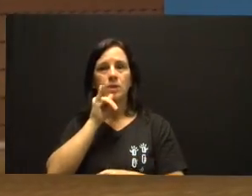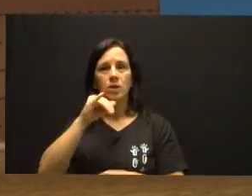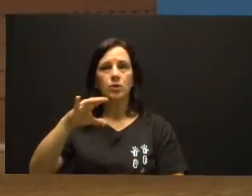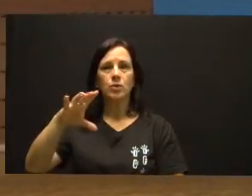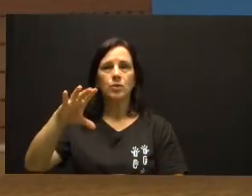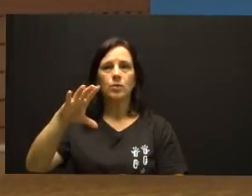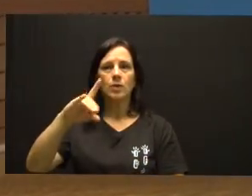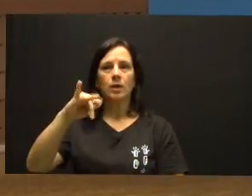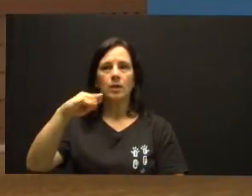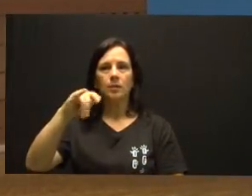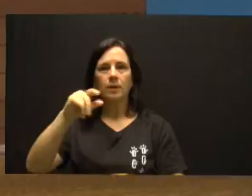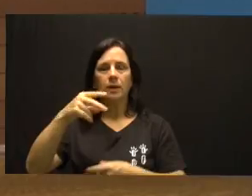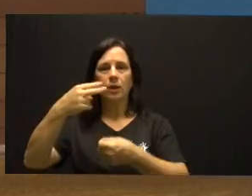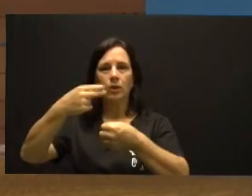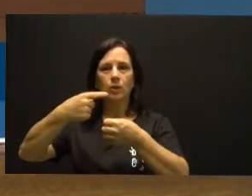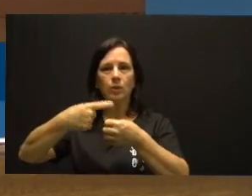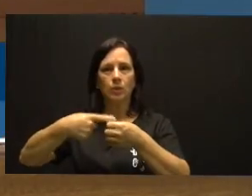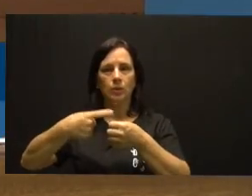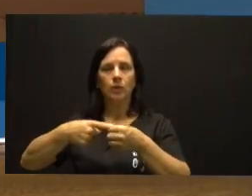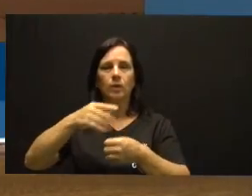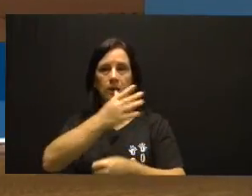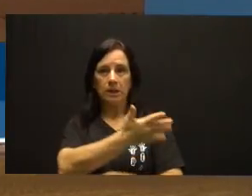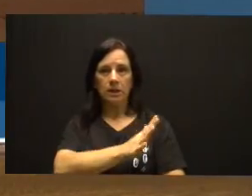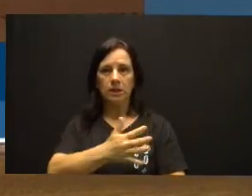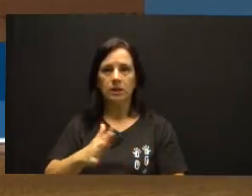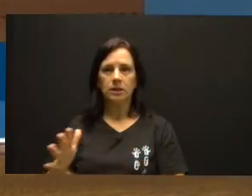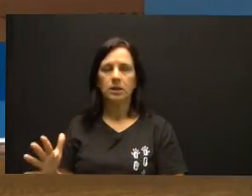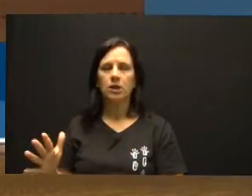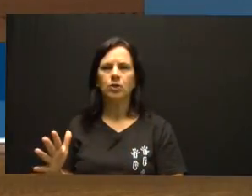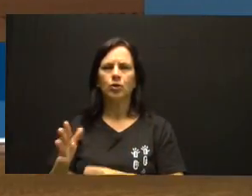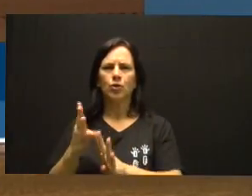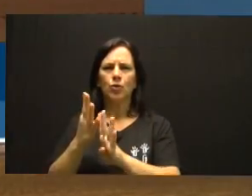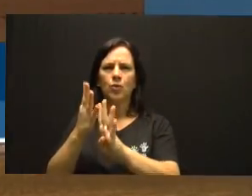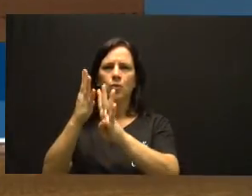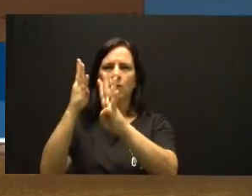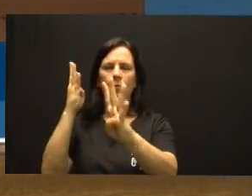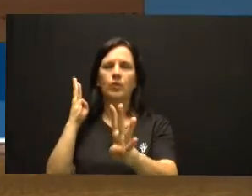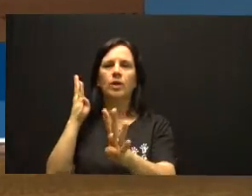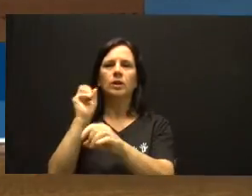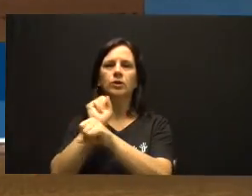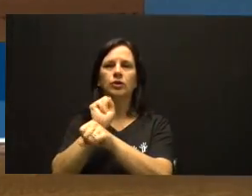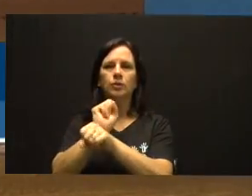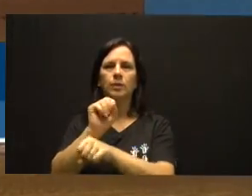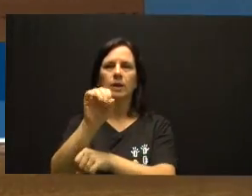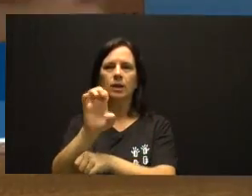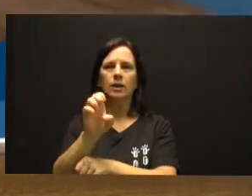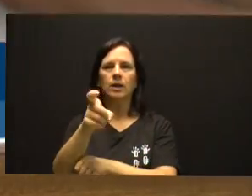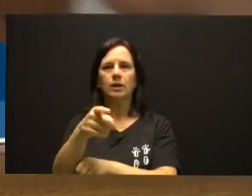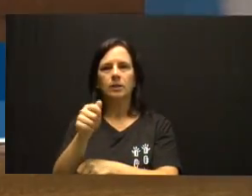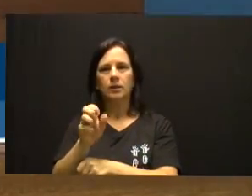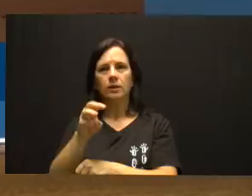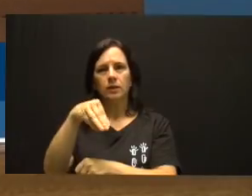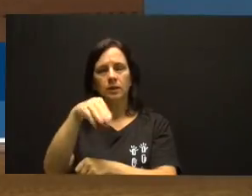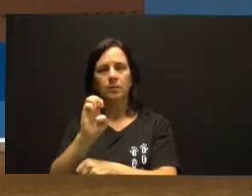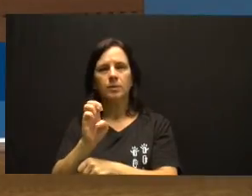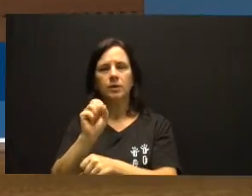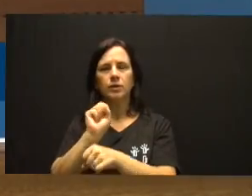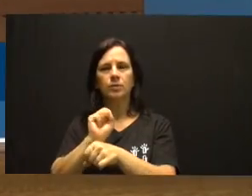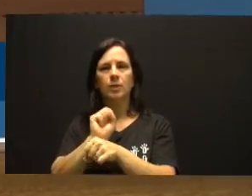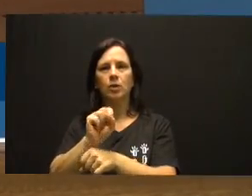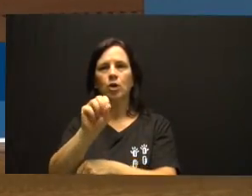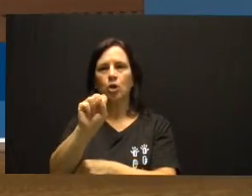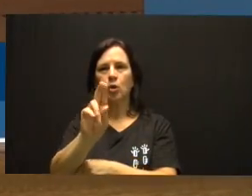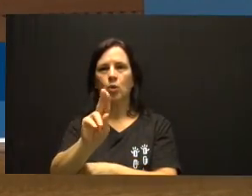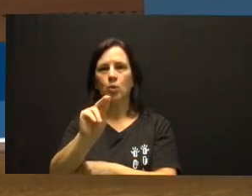estado e também na cidade de Santos, no que diz respeito à fila de espera para a realização de exames dos pacientes do SUS, que em